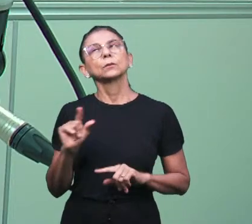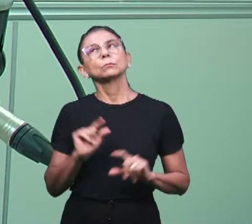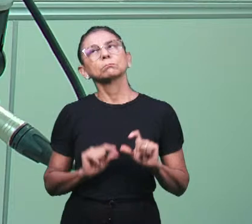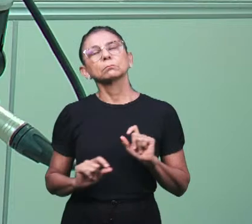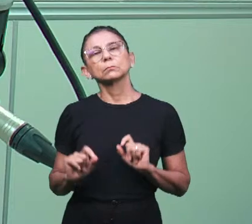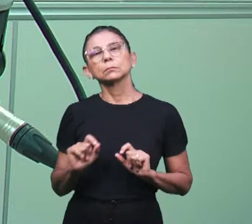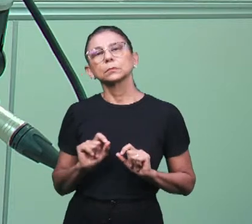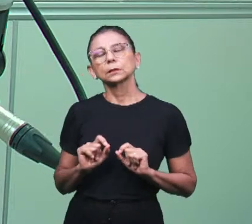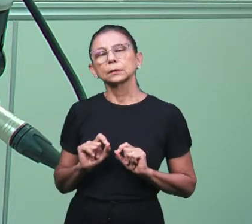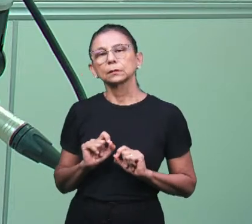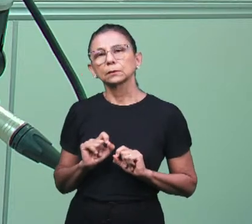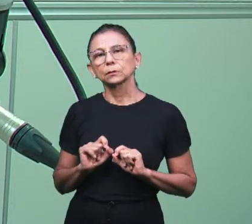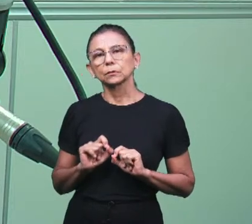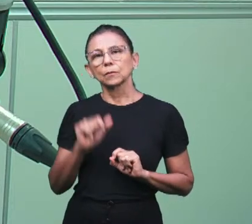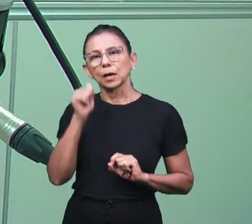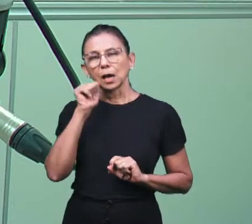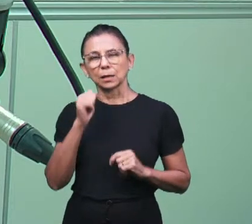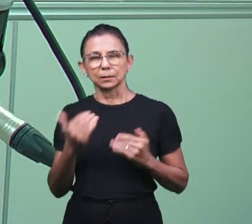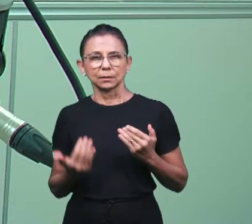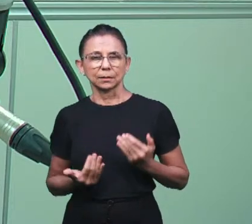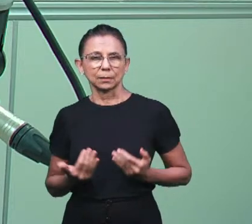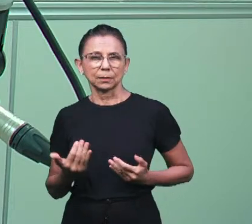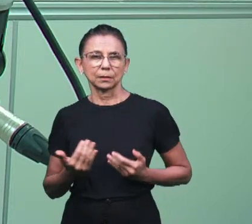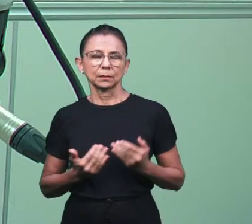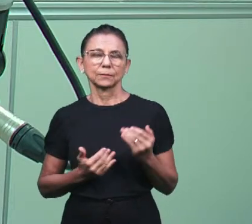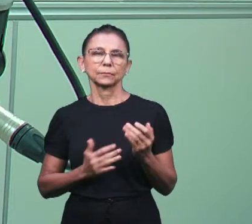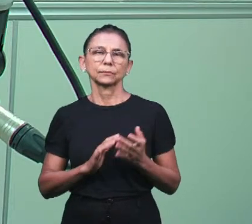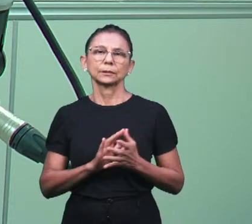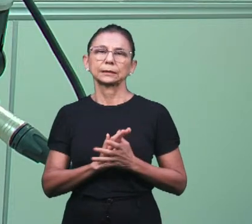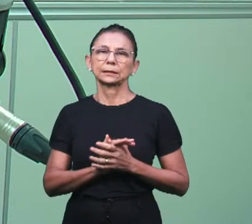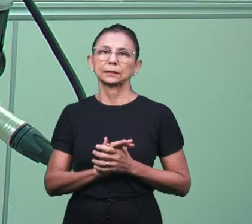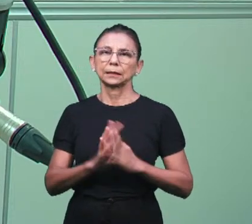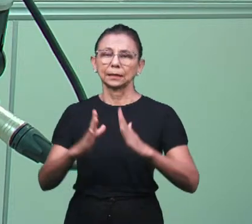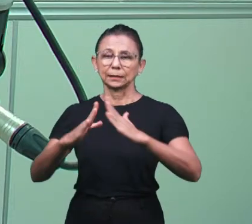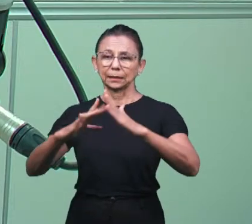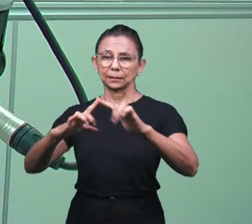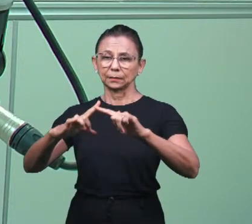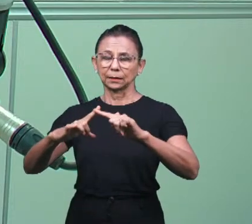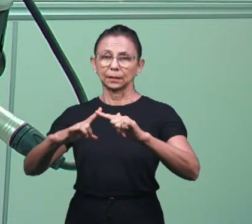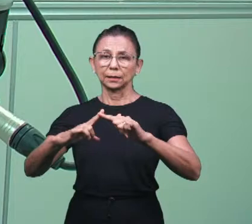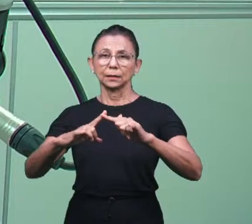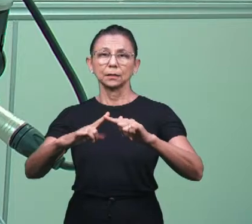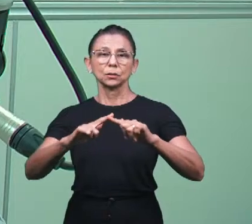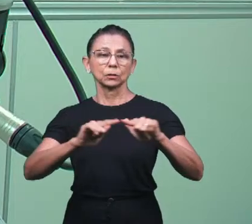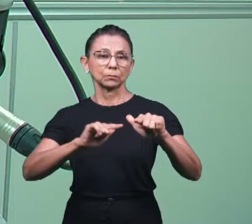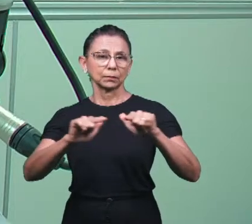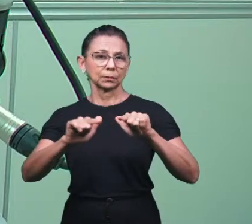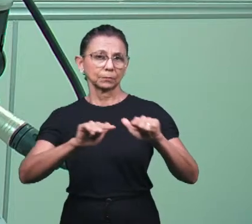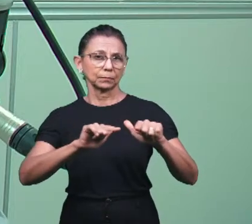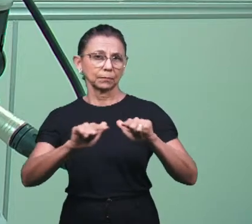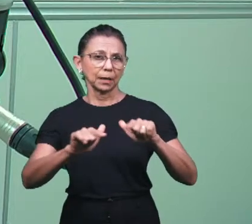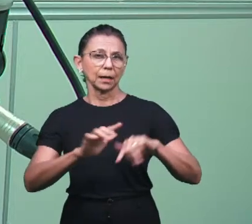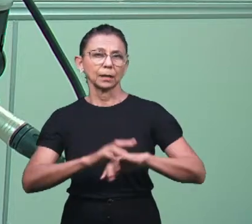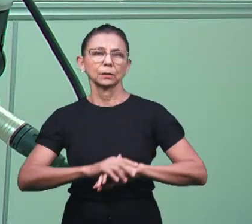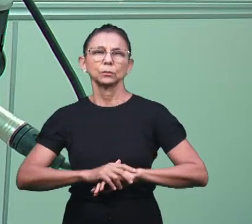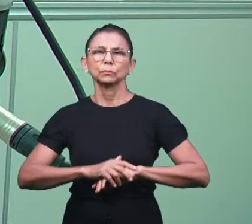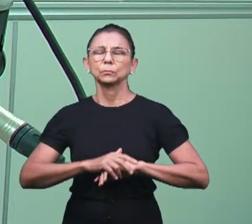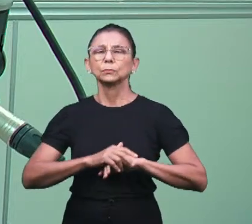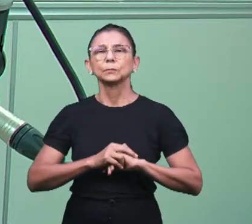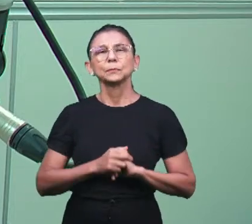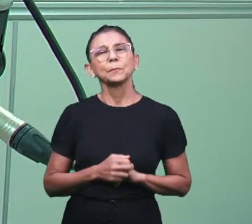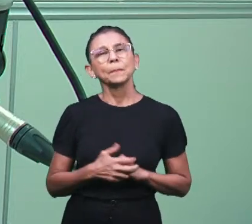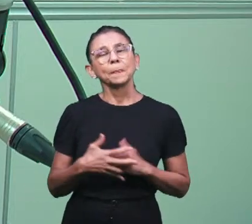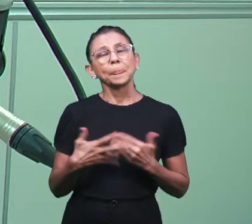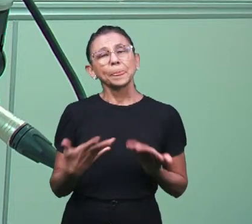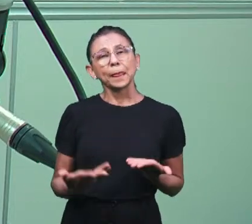o trabalho das irmãs, né, uma igreja com o trabalho das irmãs saudável é uma igreja